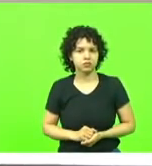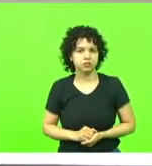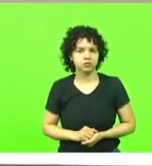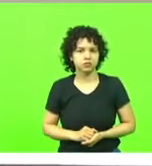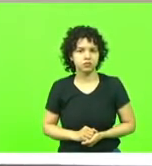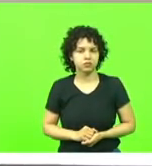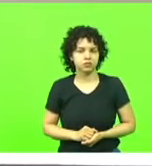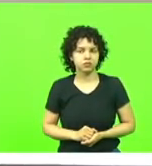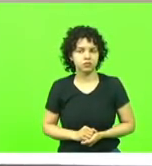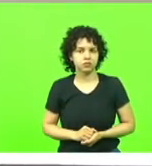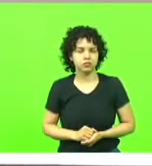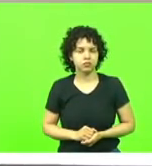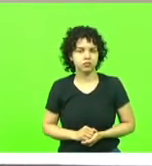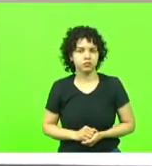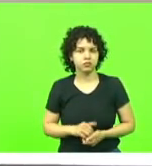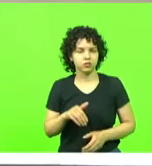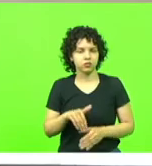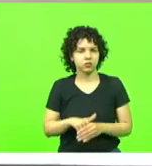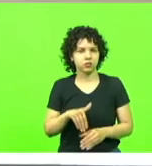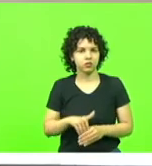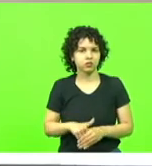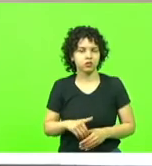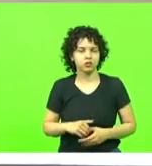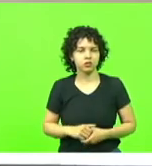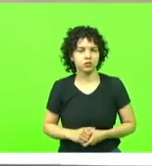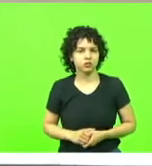Não havendo quem queira discutir, em votação.